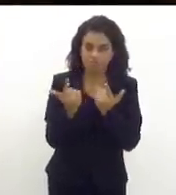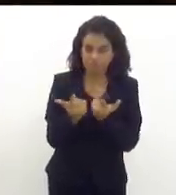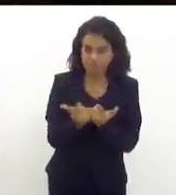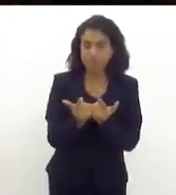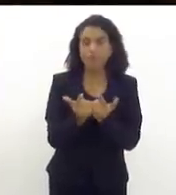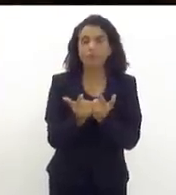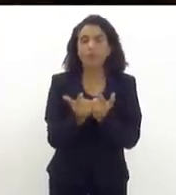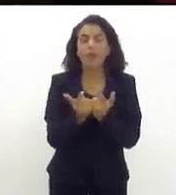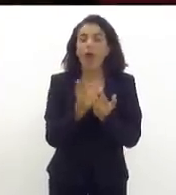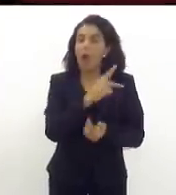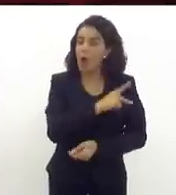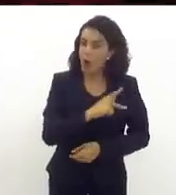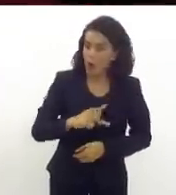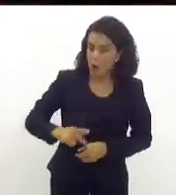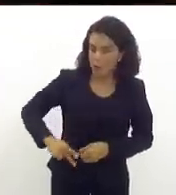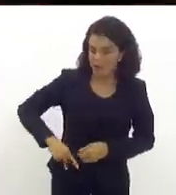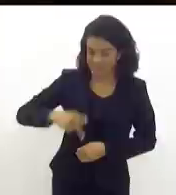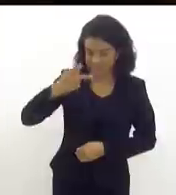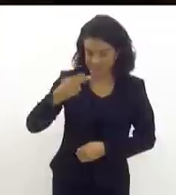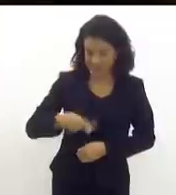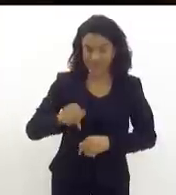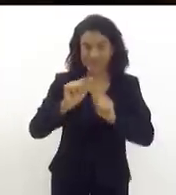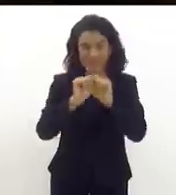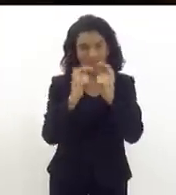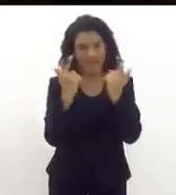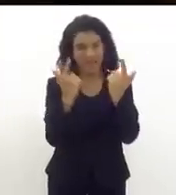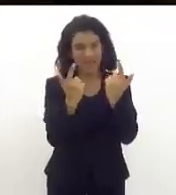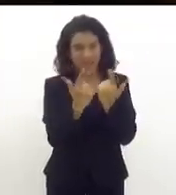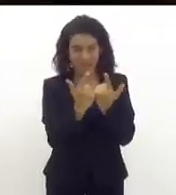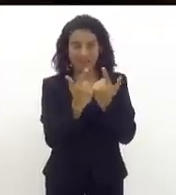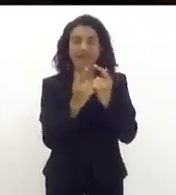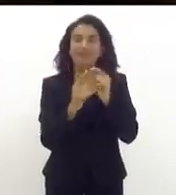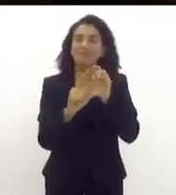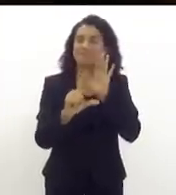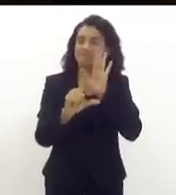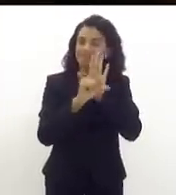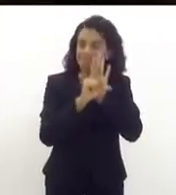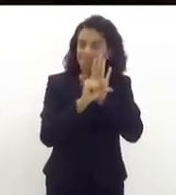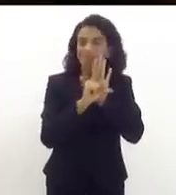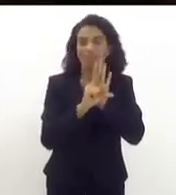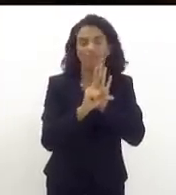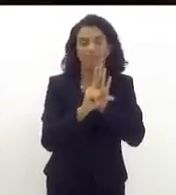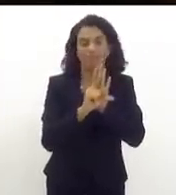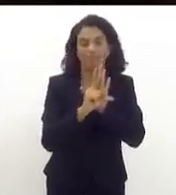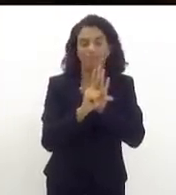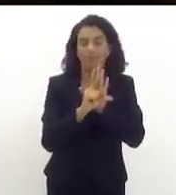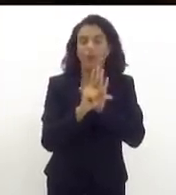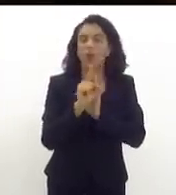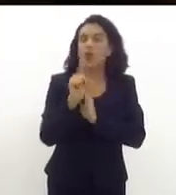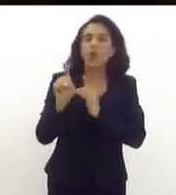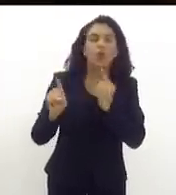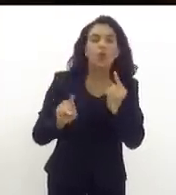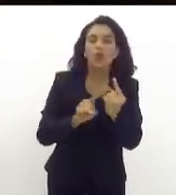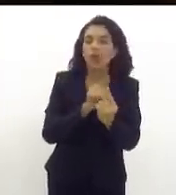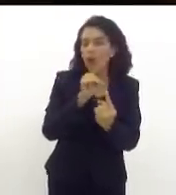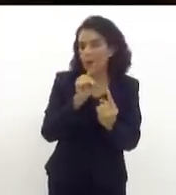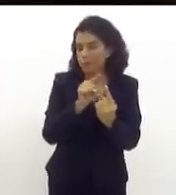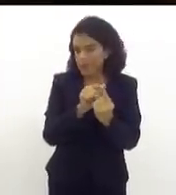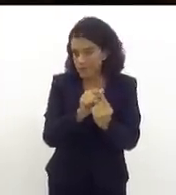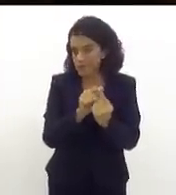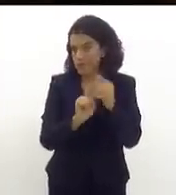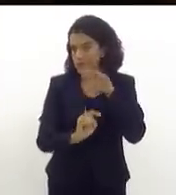ao presidente desta casa de leis Qual o objetivo